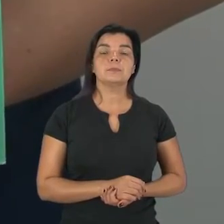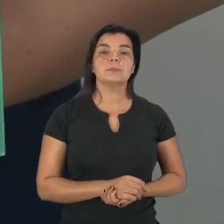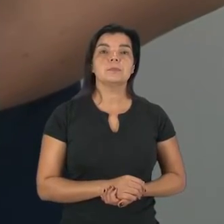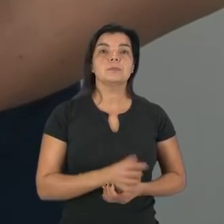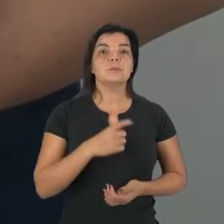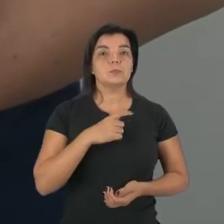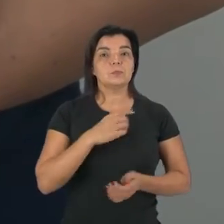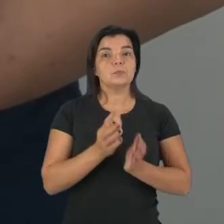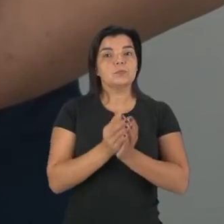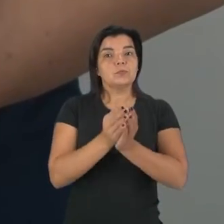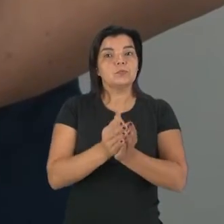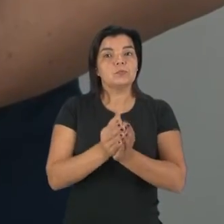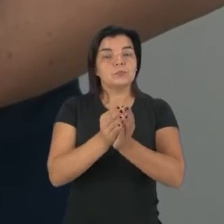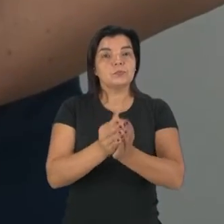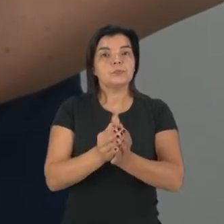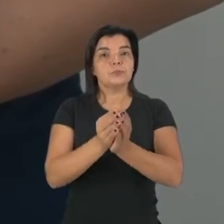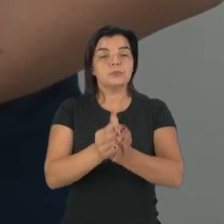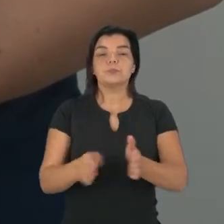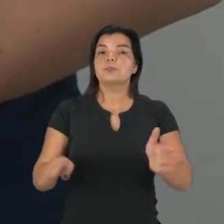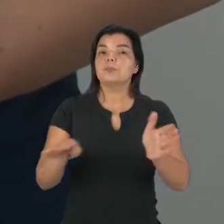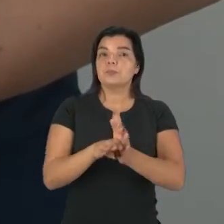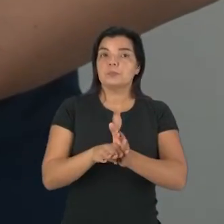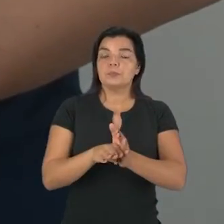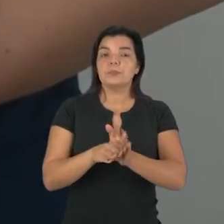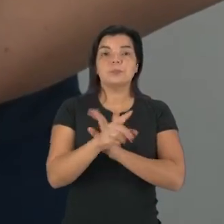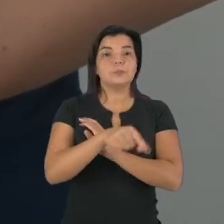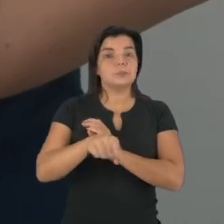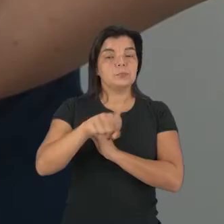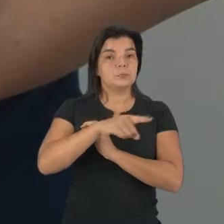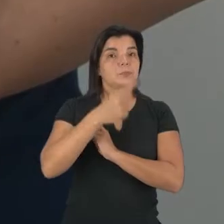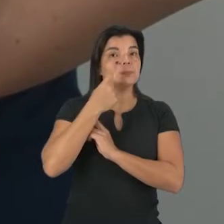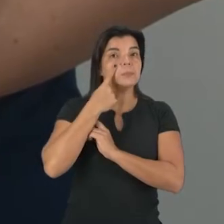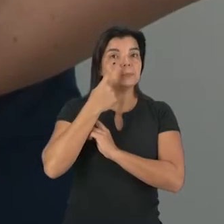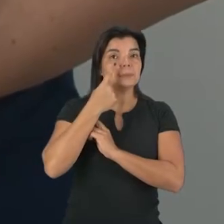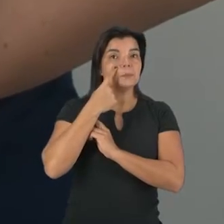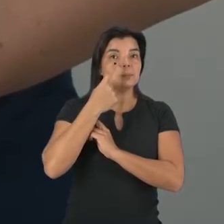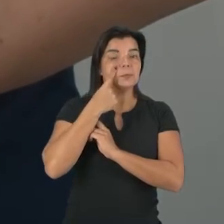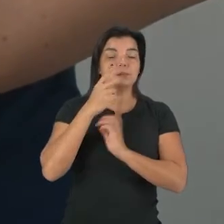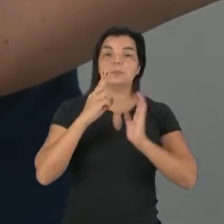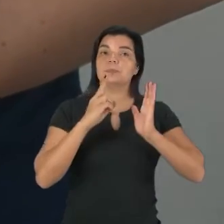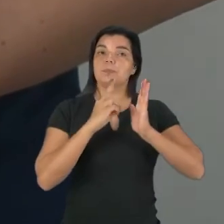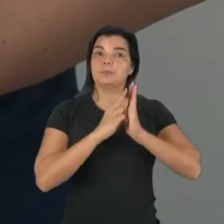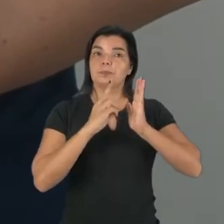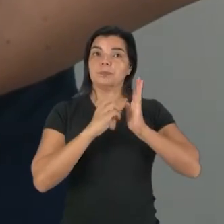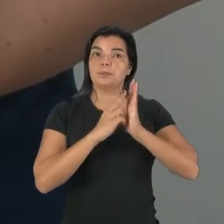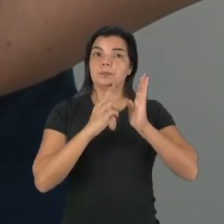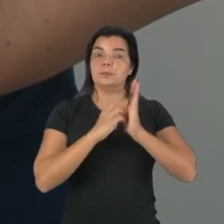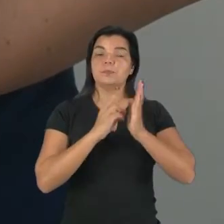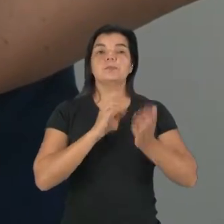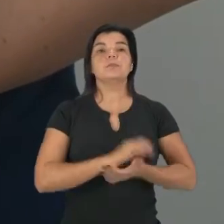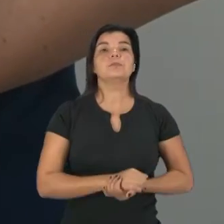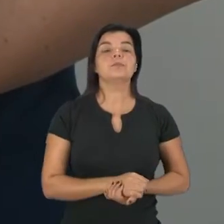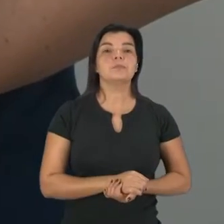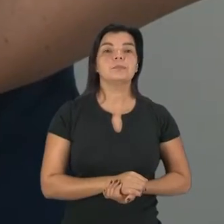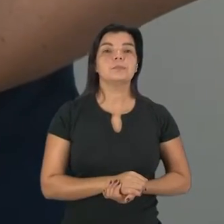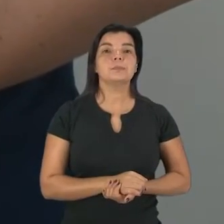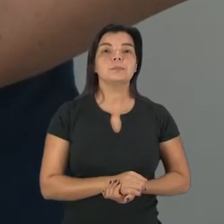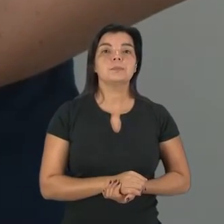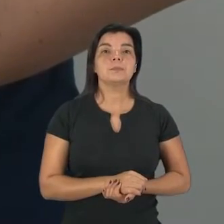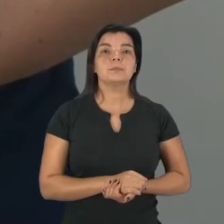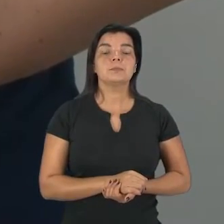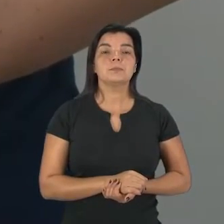ele chegando. Você observe aqui os índios, os indígenas,